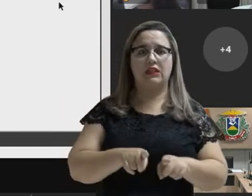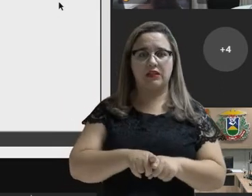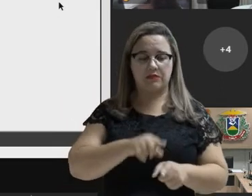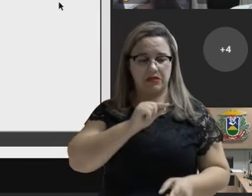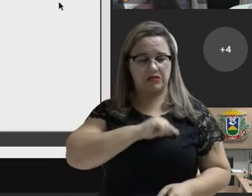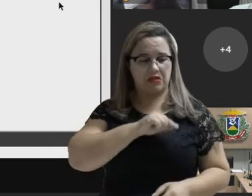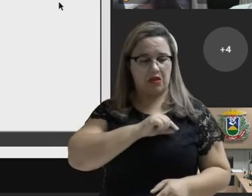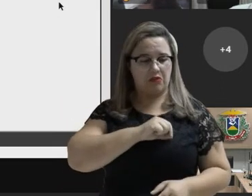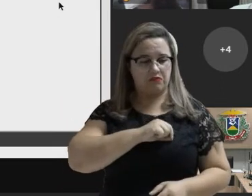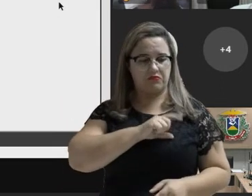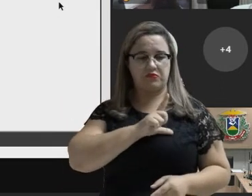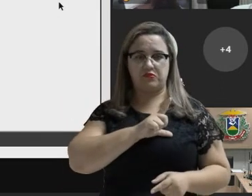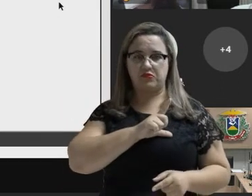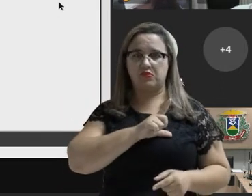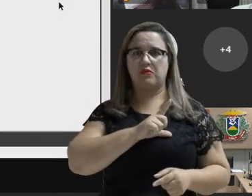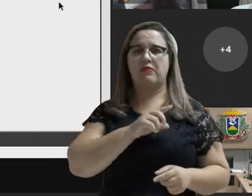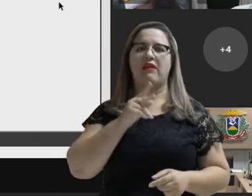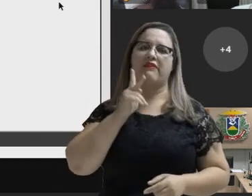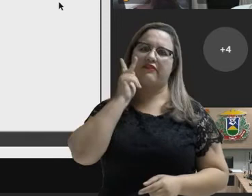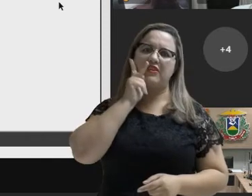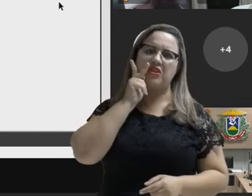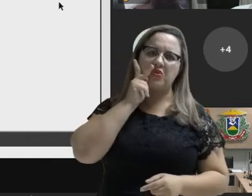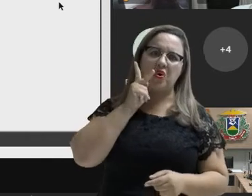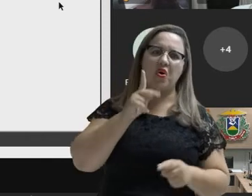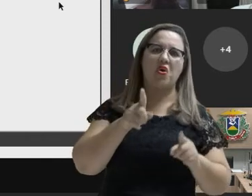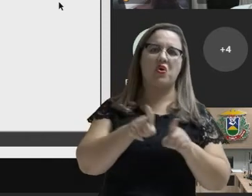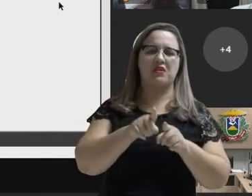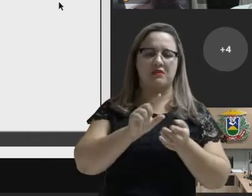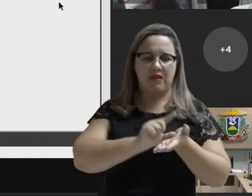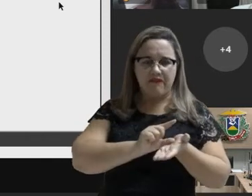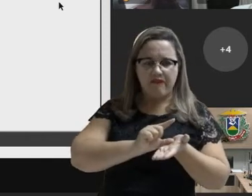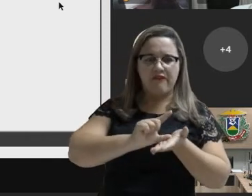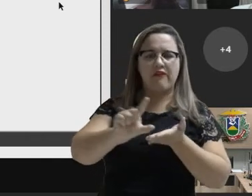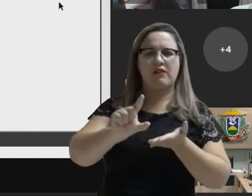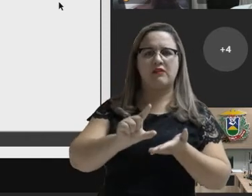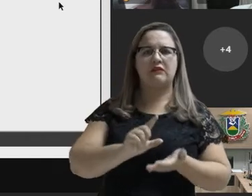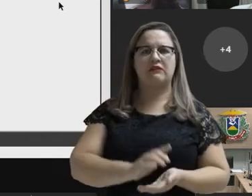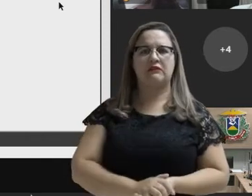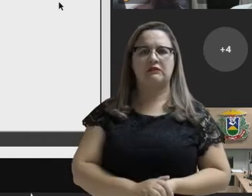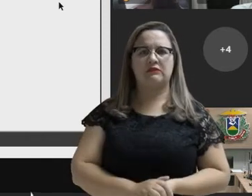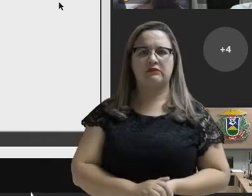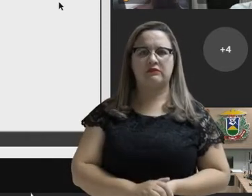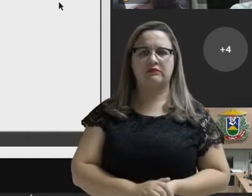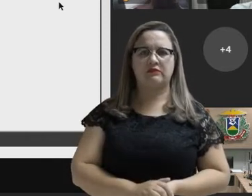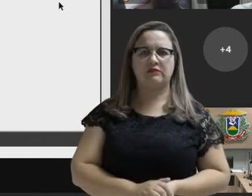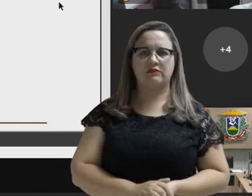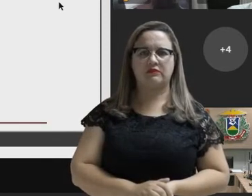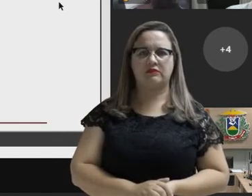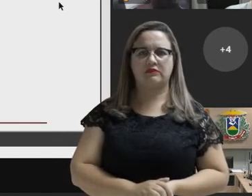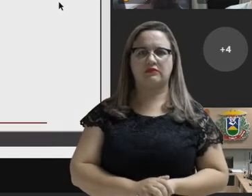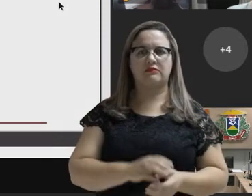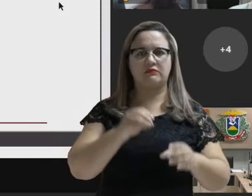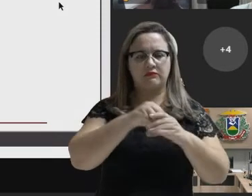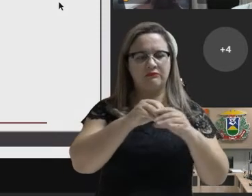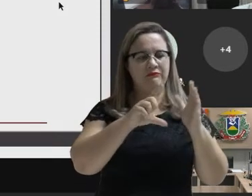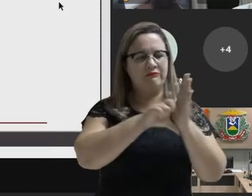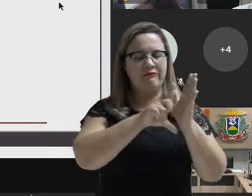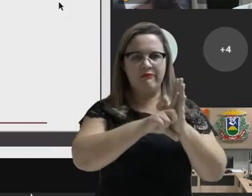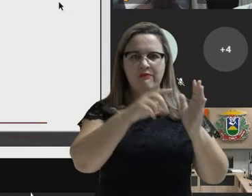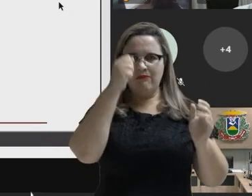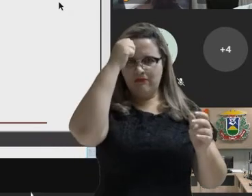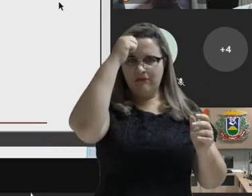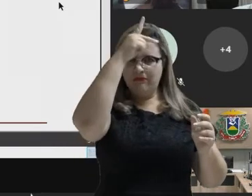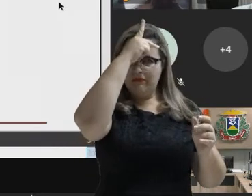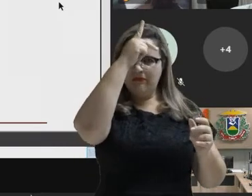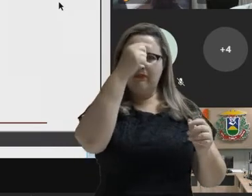vereadores, instituição de verba licitatória, por terem se dado através da competente legislação municipal e nos limites da